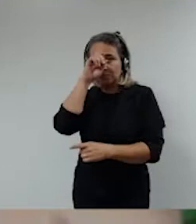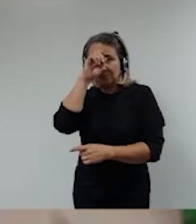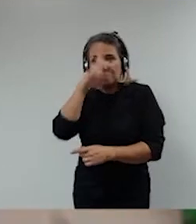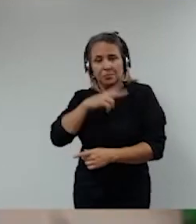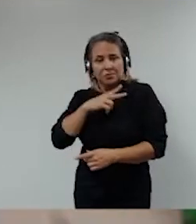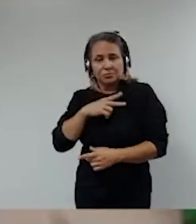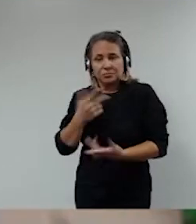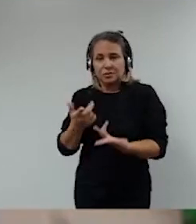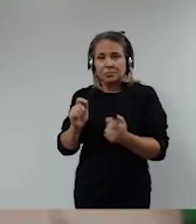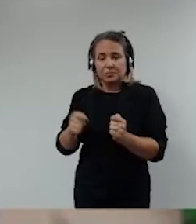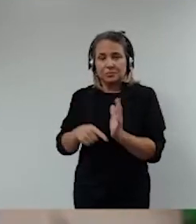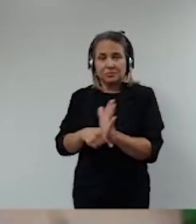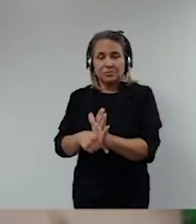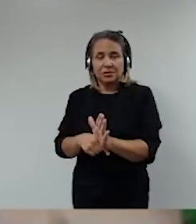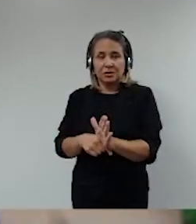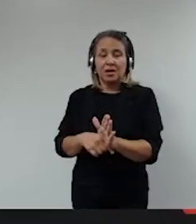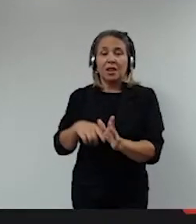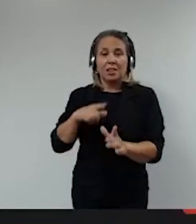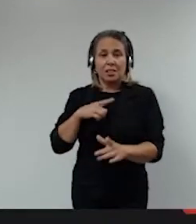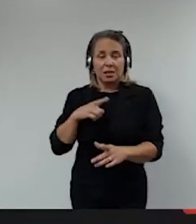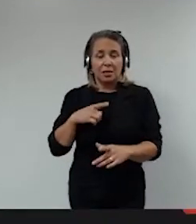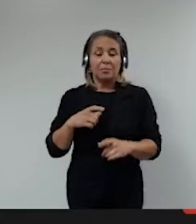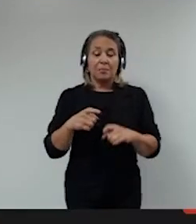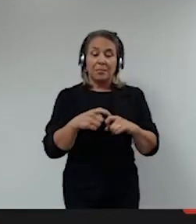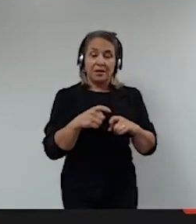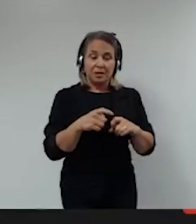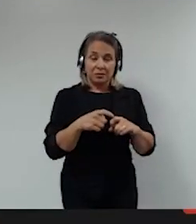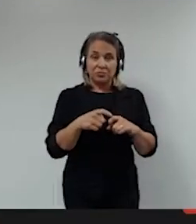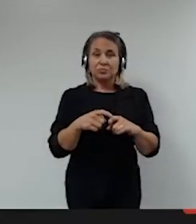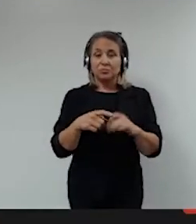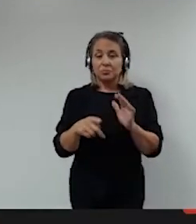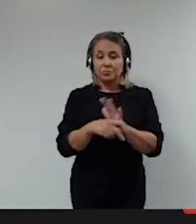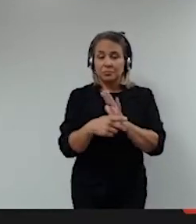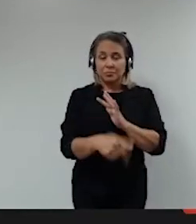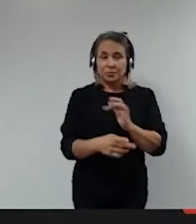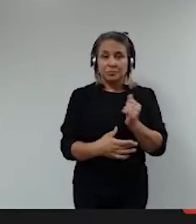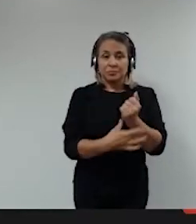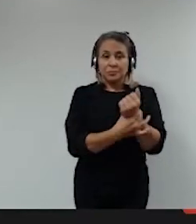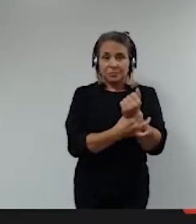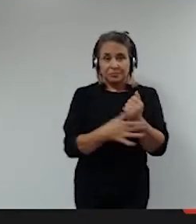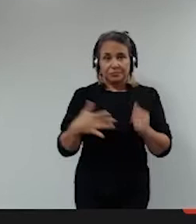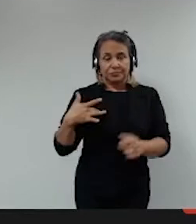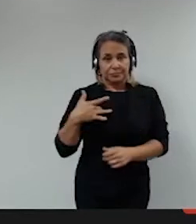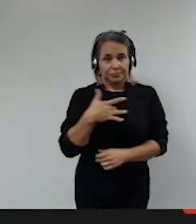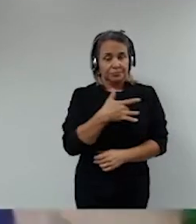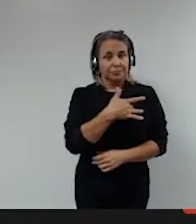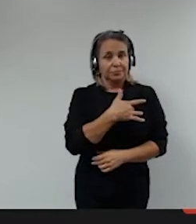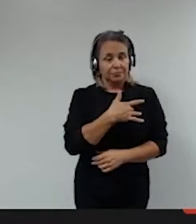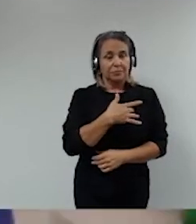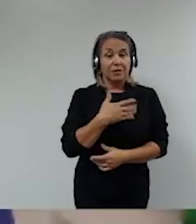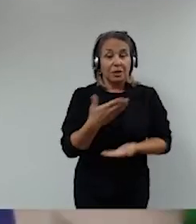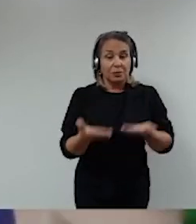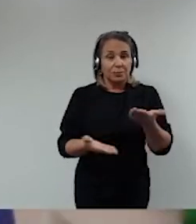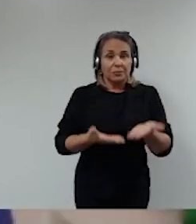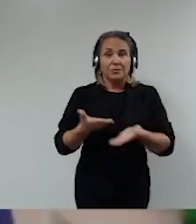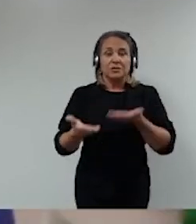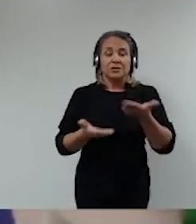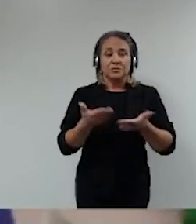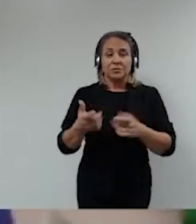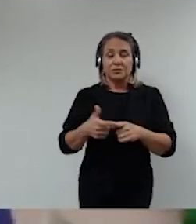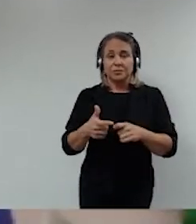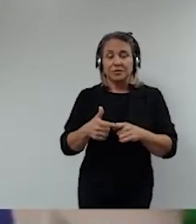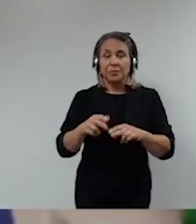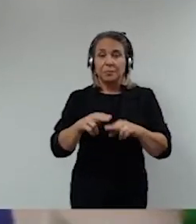Na realidade, eles são atendidos pelos médicos ligados diretamente ao plano, que esse atendimento, através